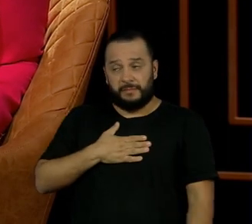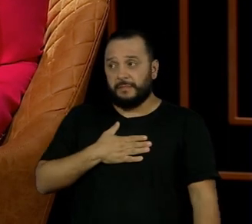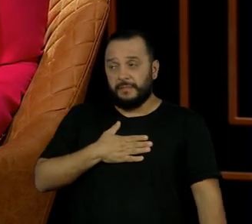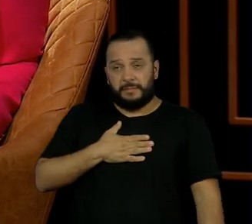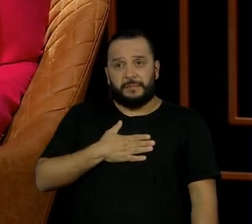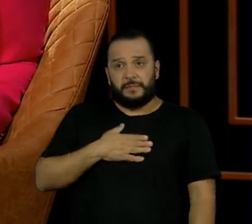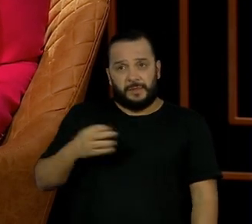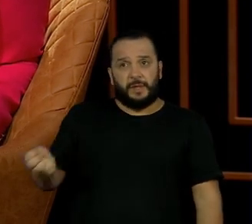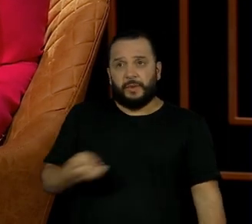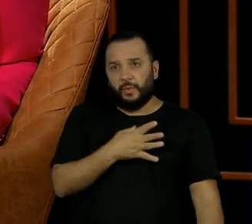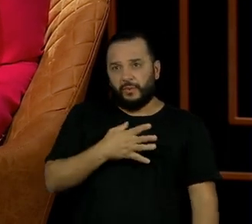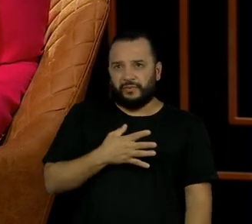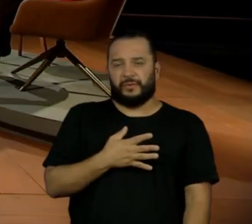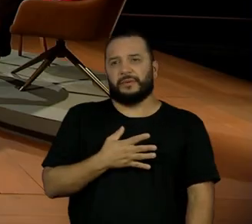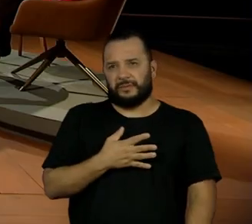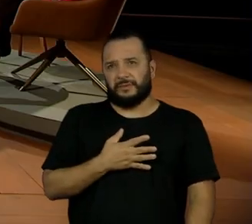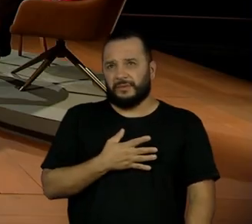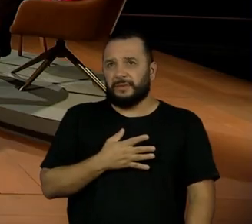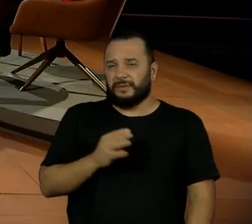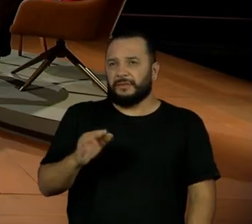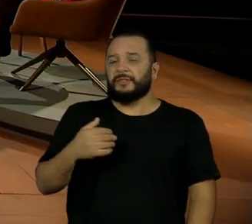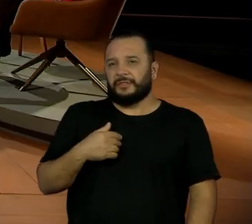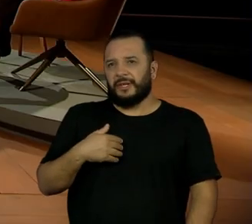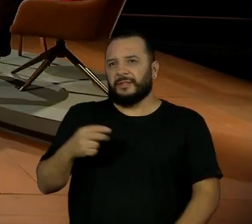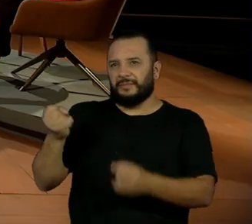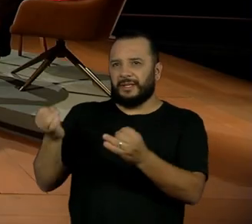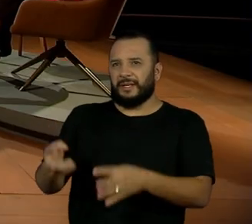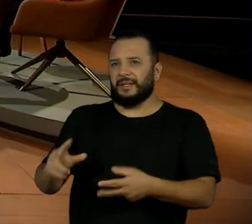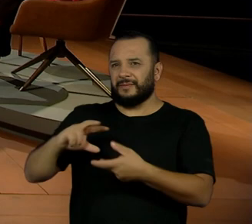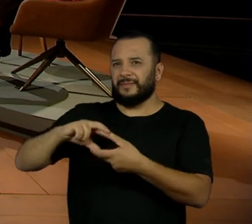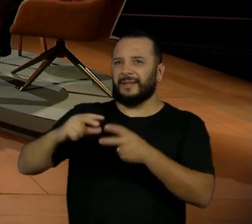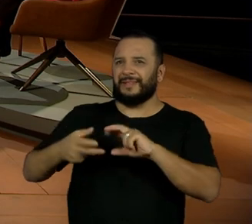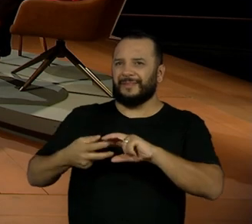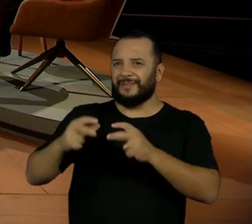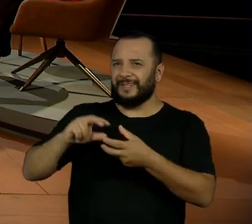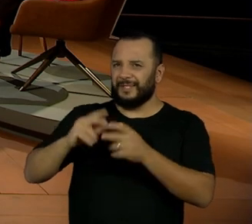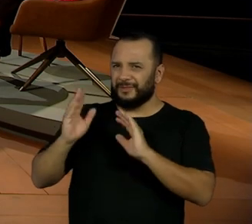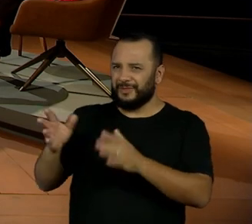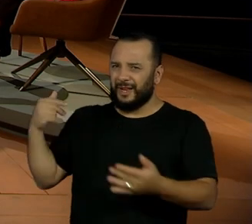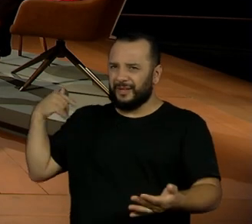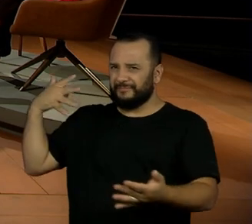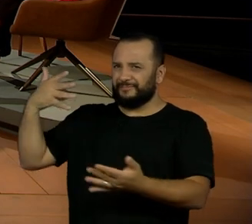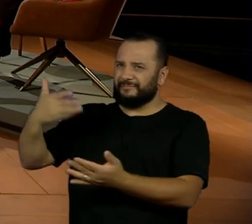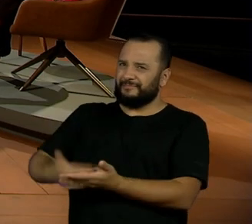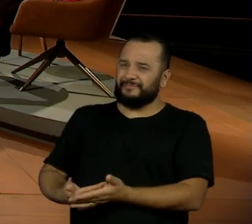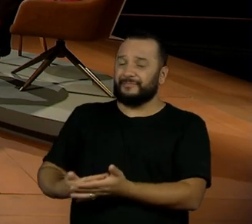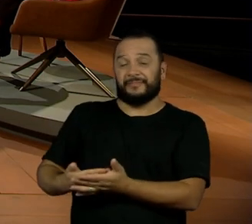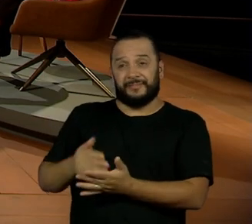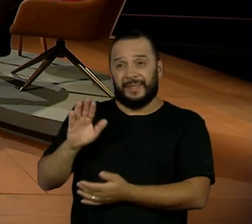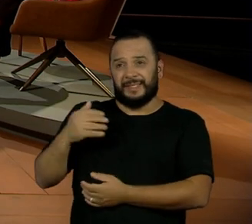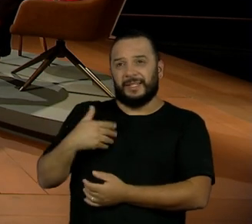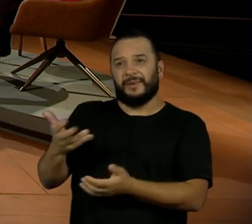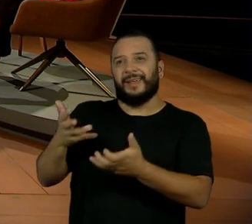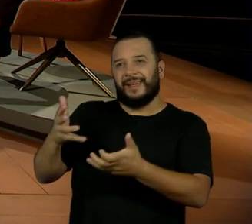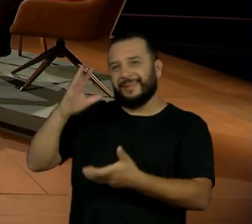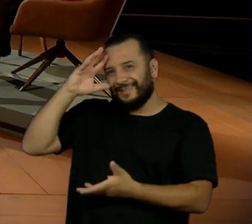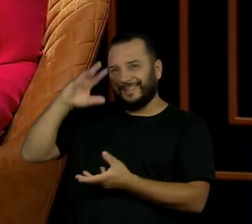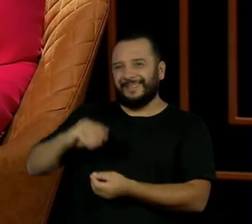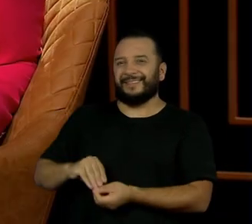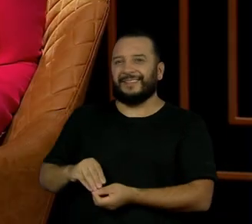para todo mundo é engraçado que a gente já fala de meta verso já faz um tempo mas a gente está sempre tentando entender